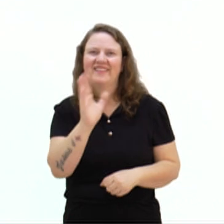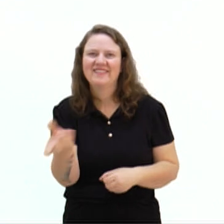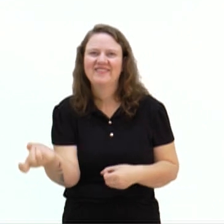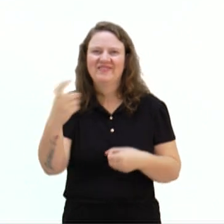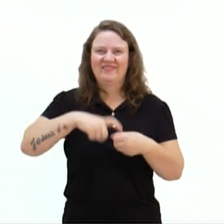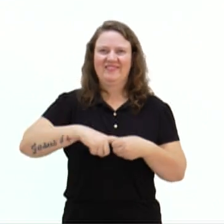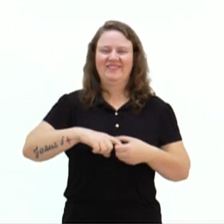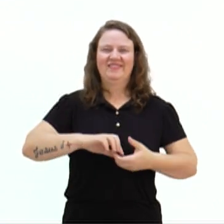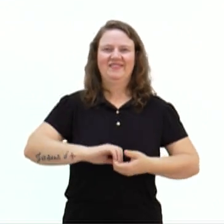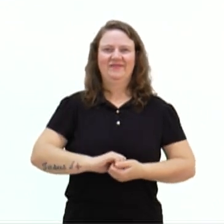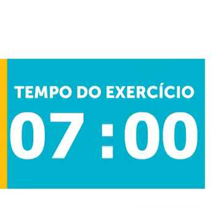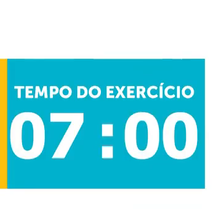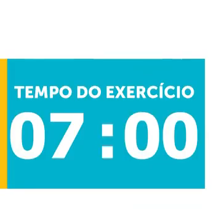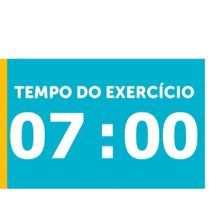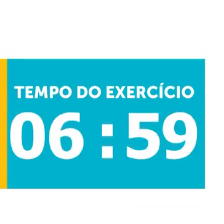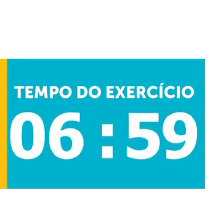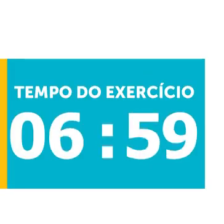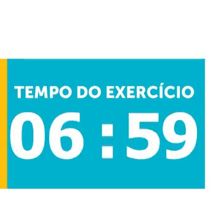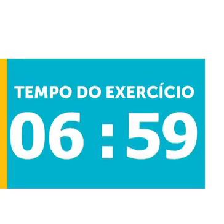voltamos.